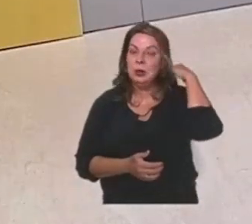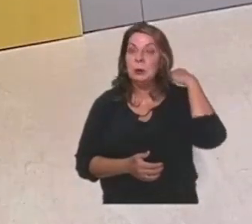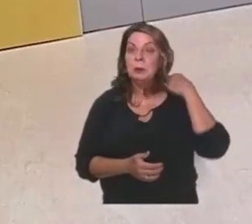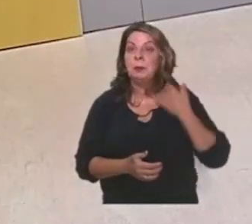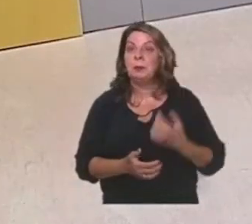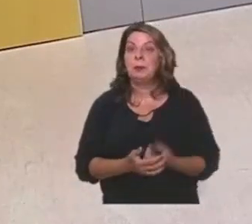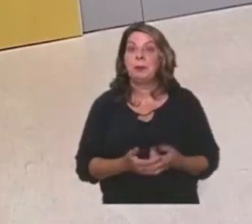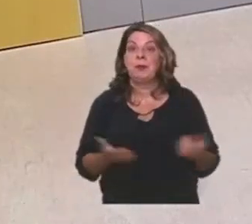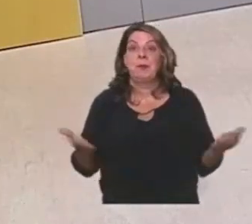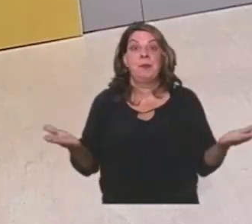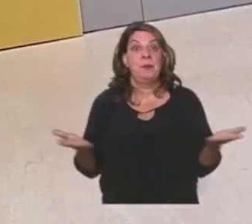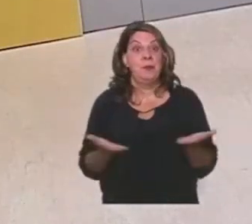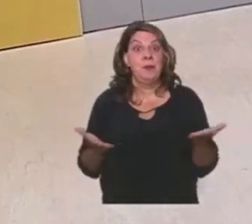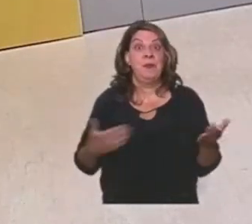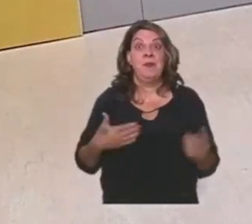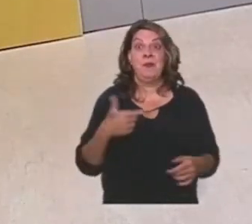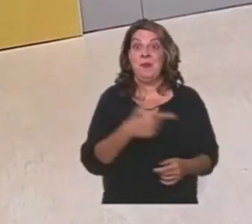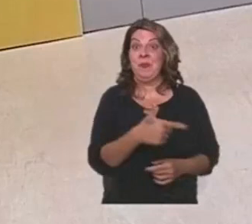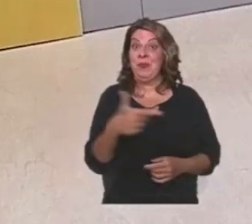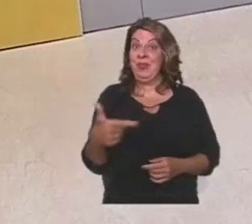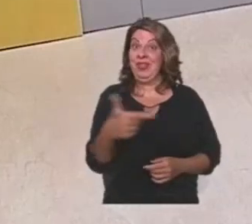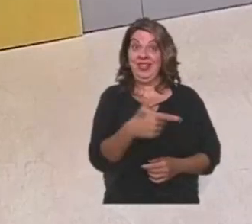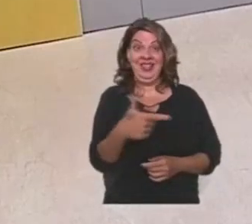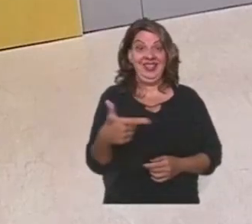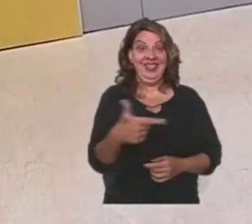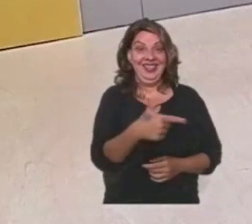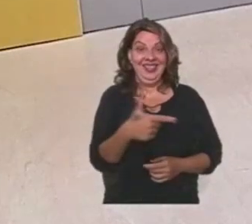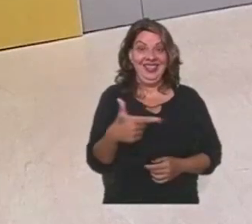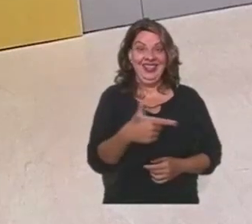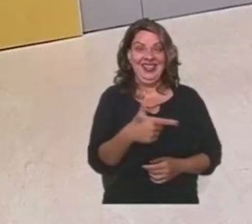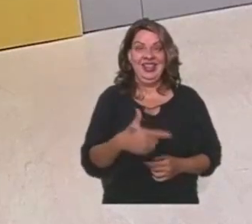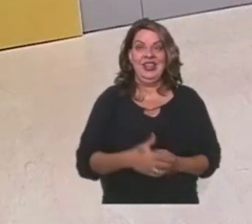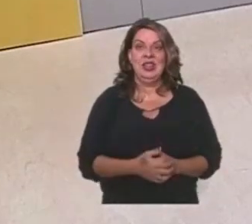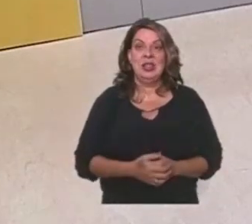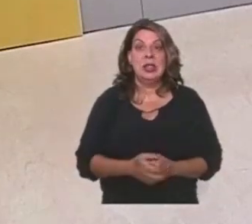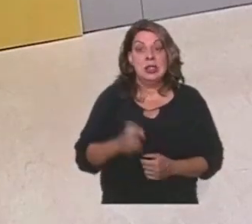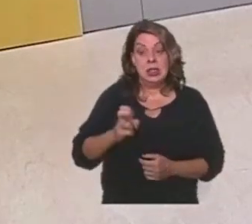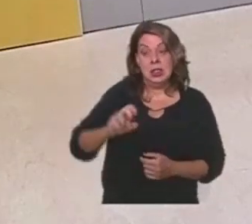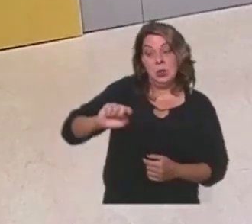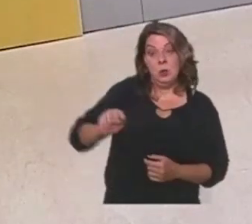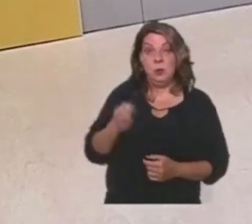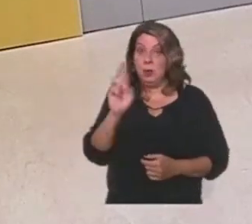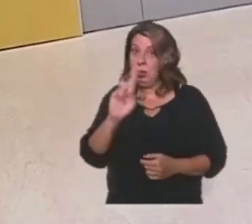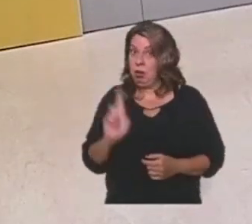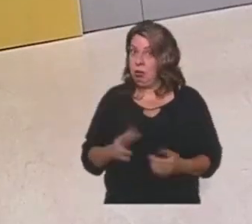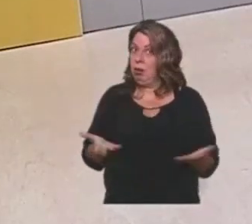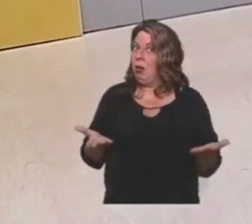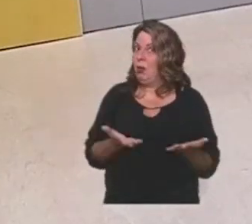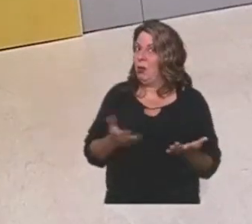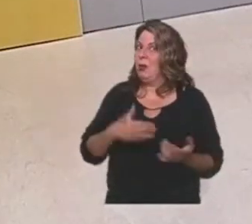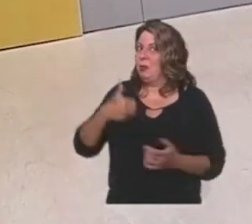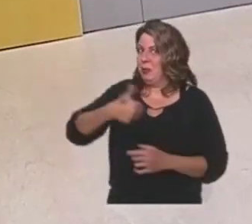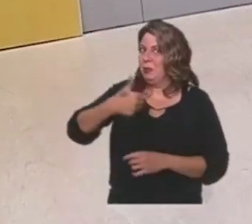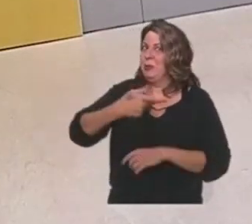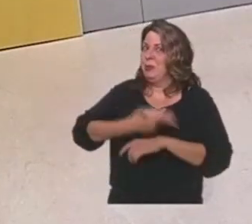52 subiu, saiu, valendo agora 22, 22. 5 mil reais é o nosso primeiro prêmio em